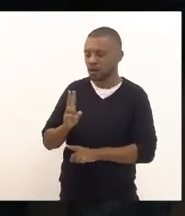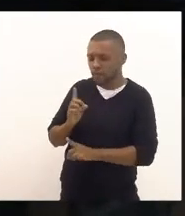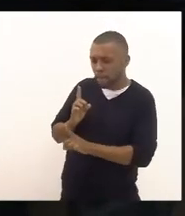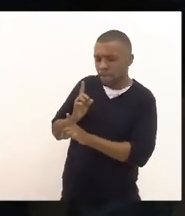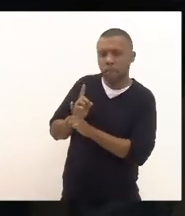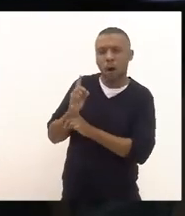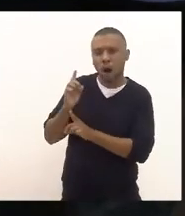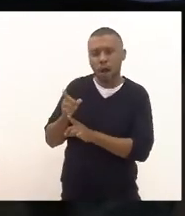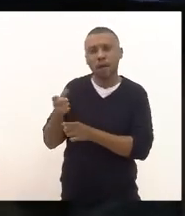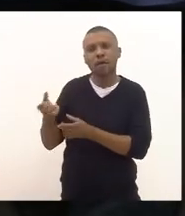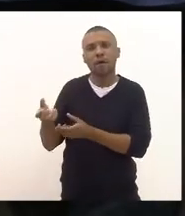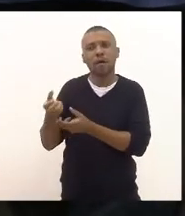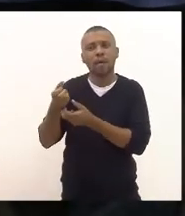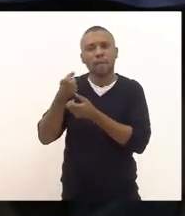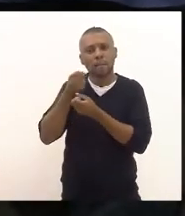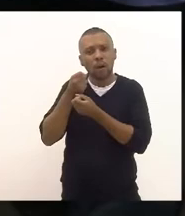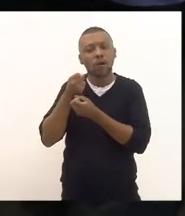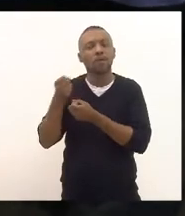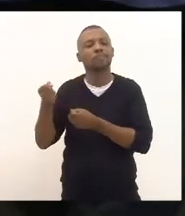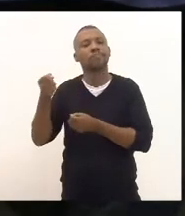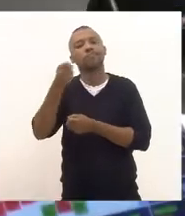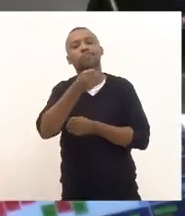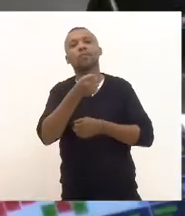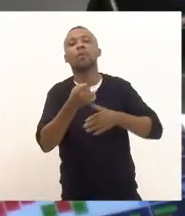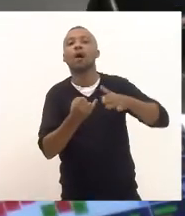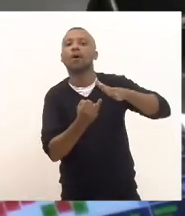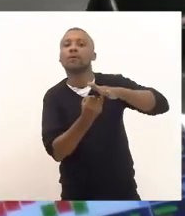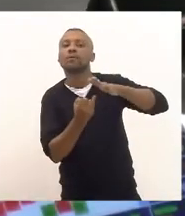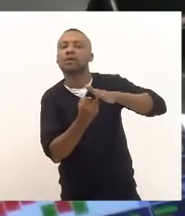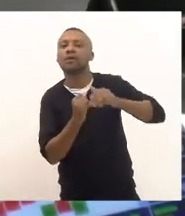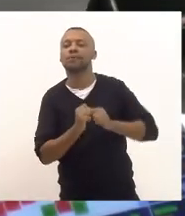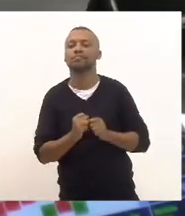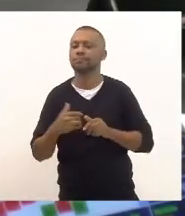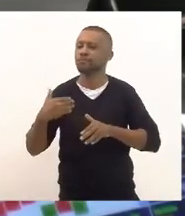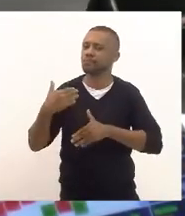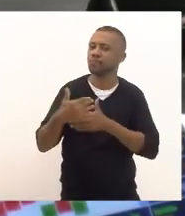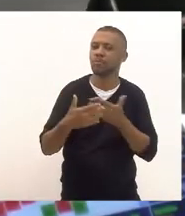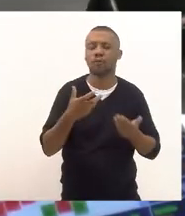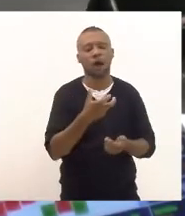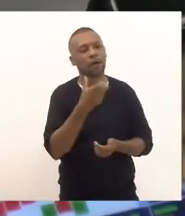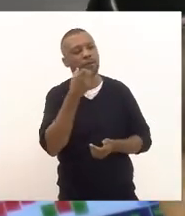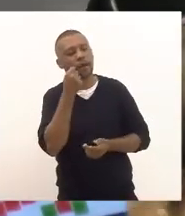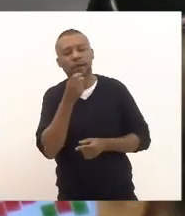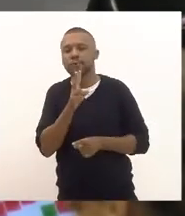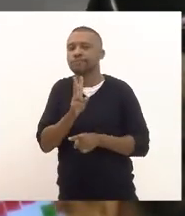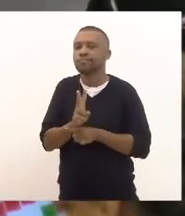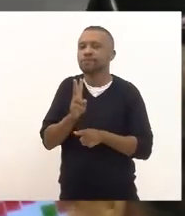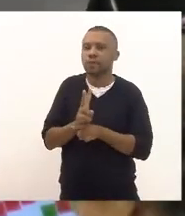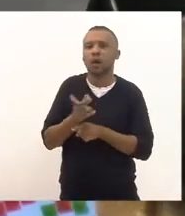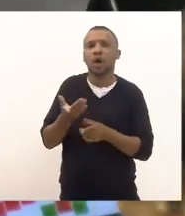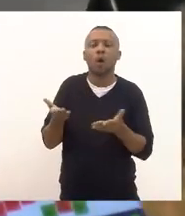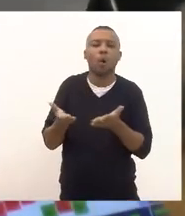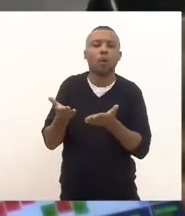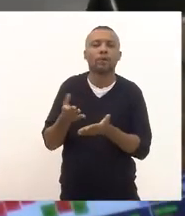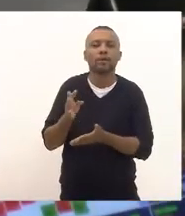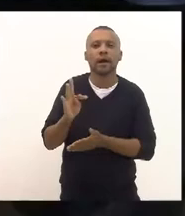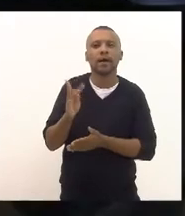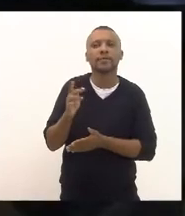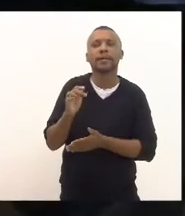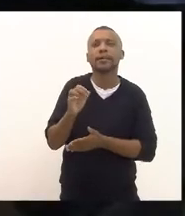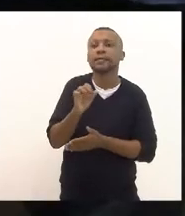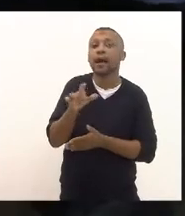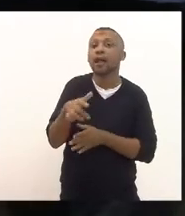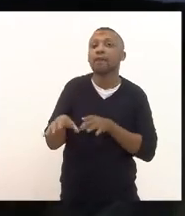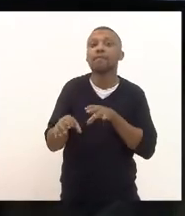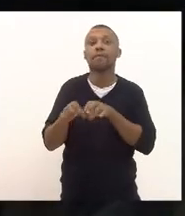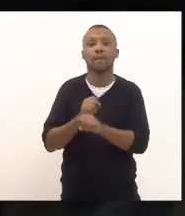foram foram por uma entidade depois foram adotadas muito bem criadas ou já Taísa Ela é